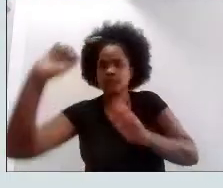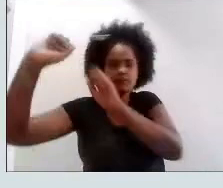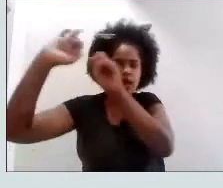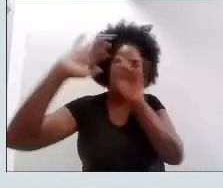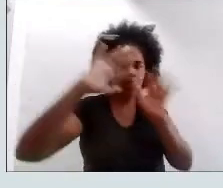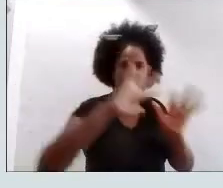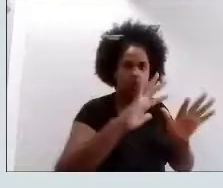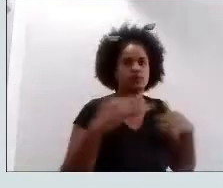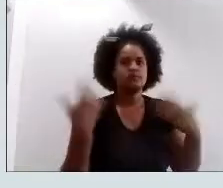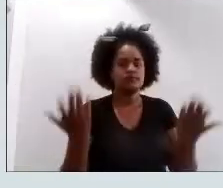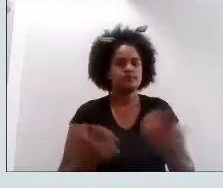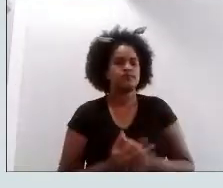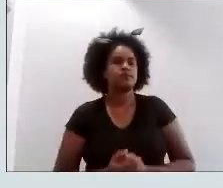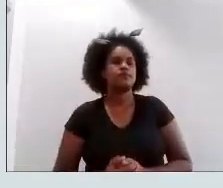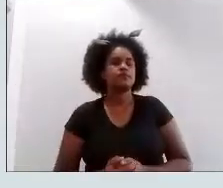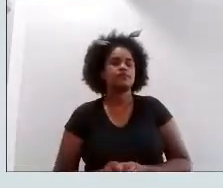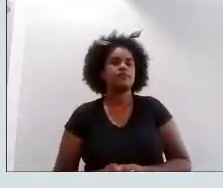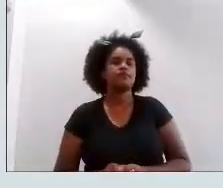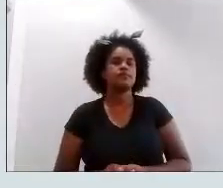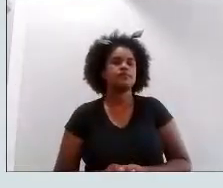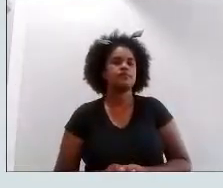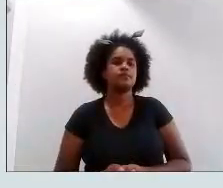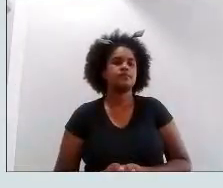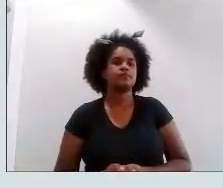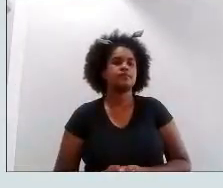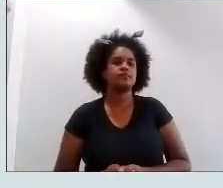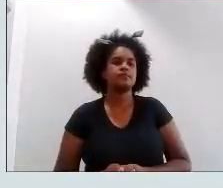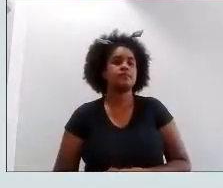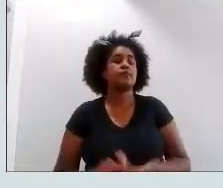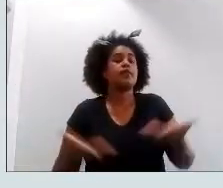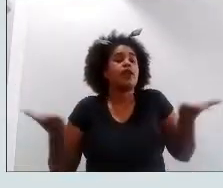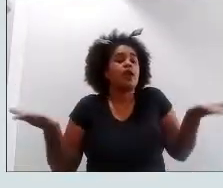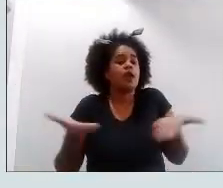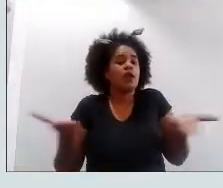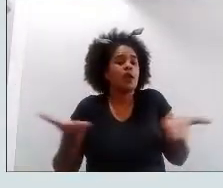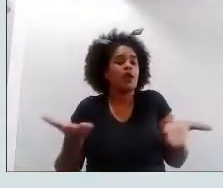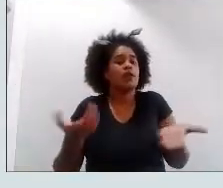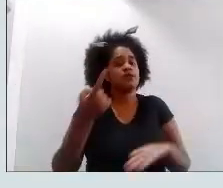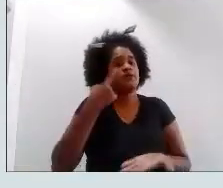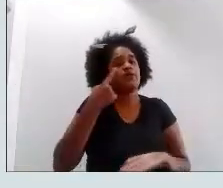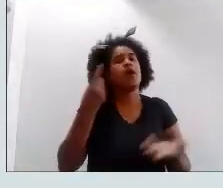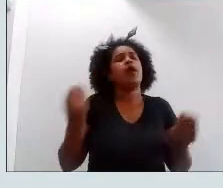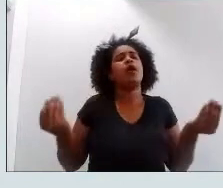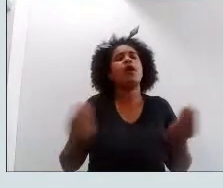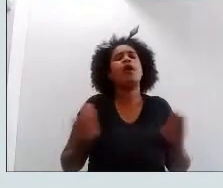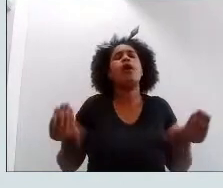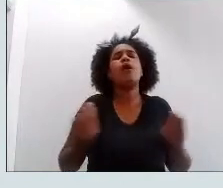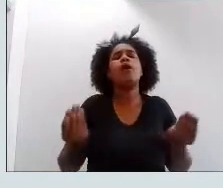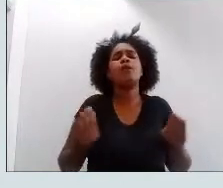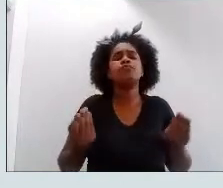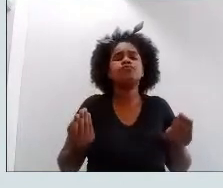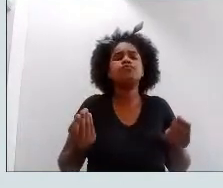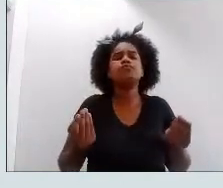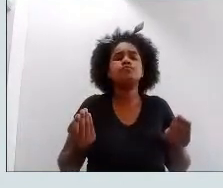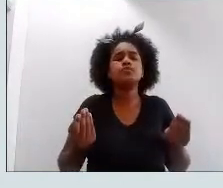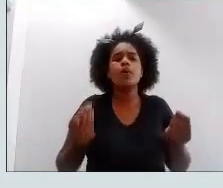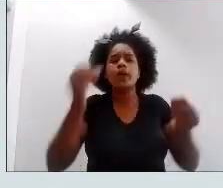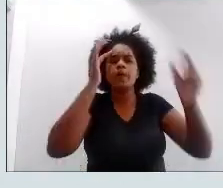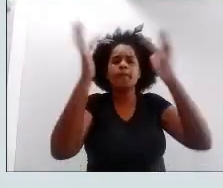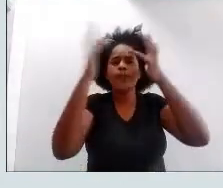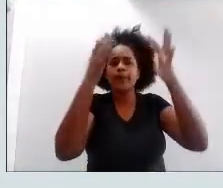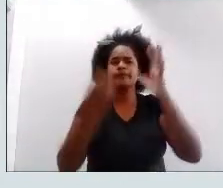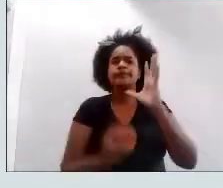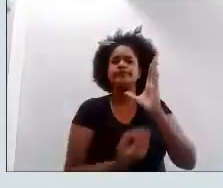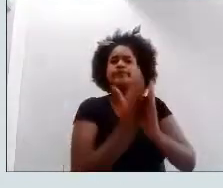E aí a gente passa, então, para entender um pouquinho como se chega a essas hipóteses. E